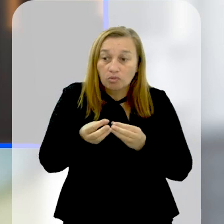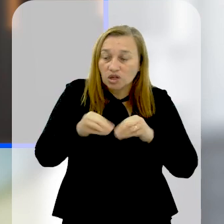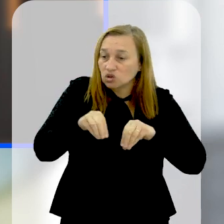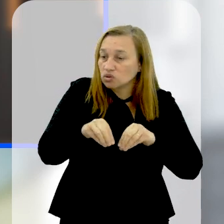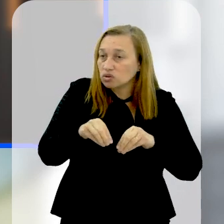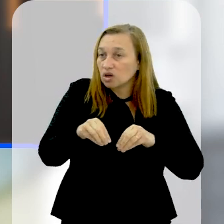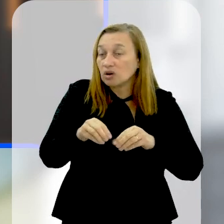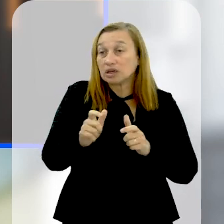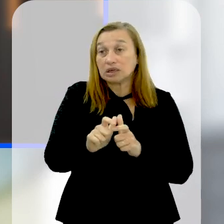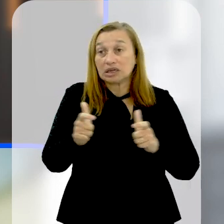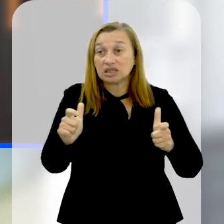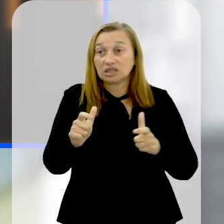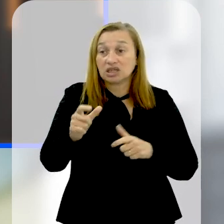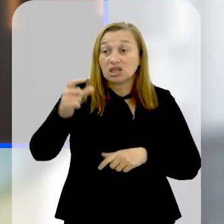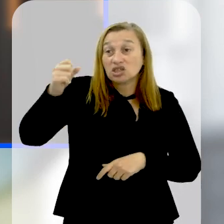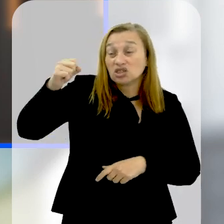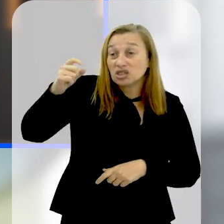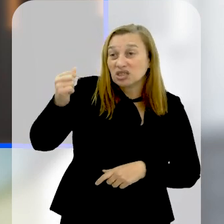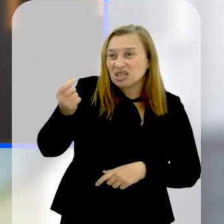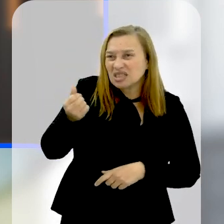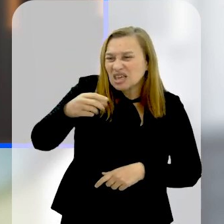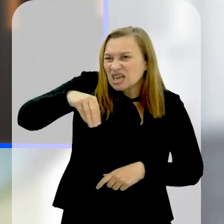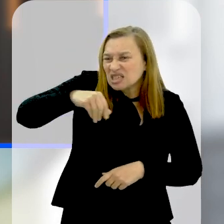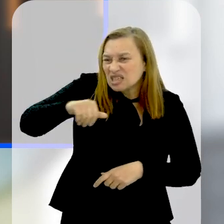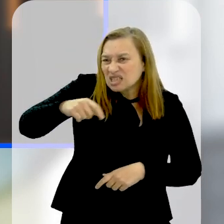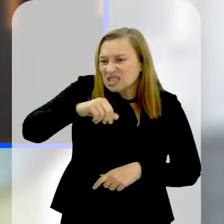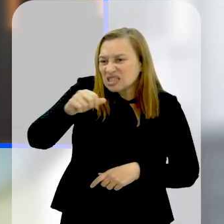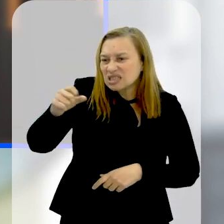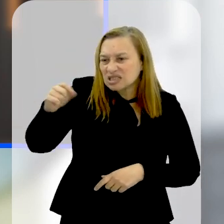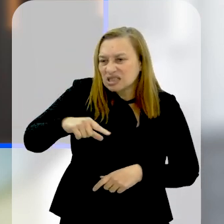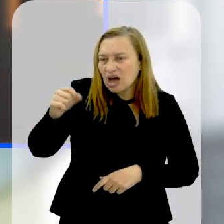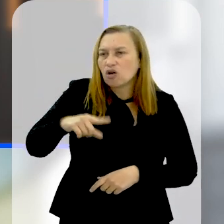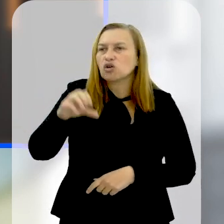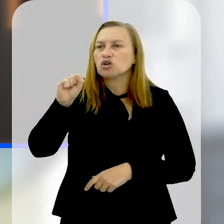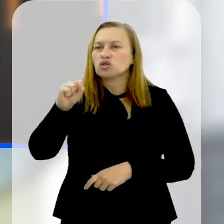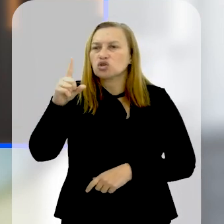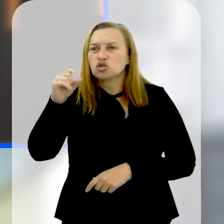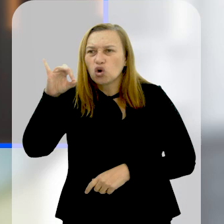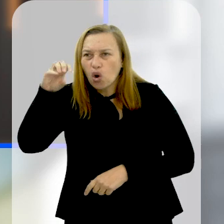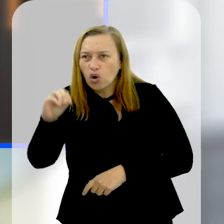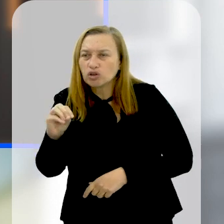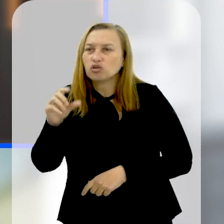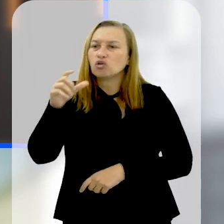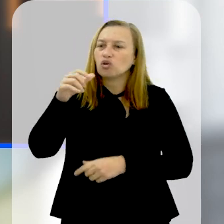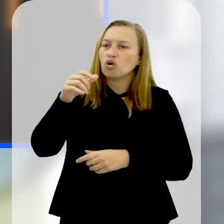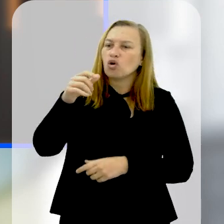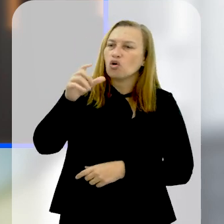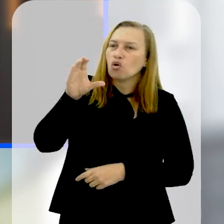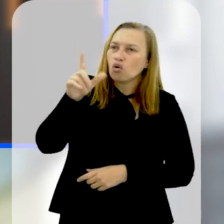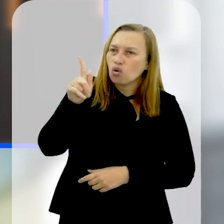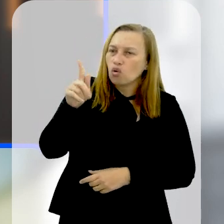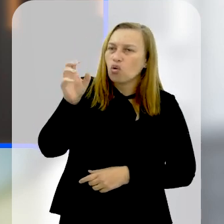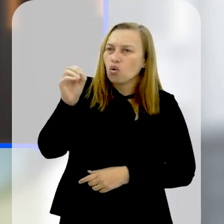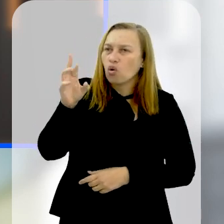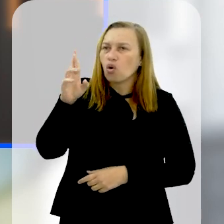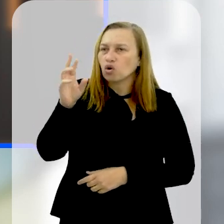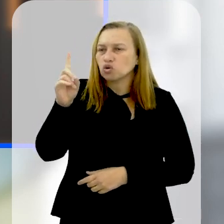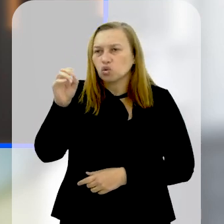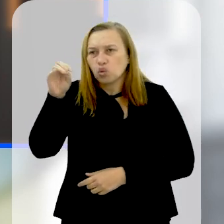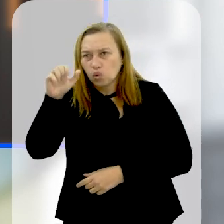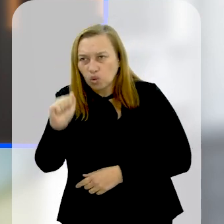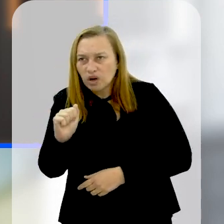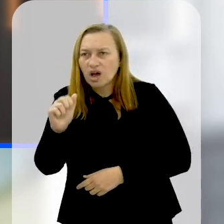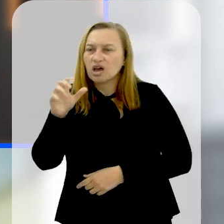como ele disse, de sal, né? A questão do sódio, da gordura hidrogenada, que podem também